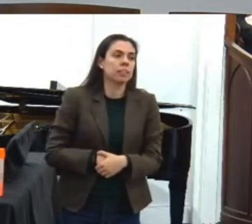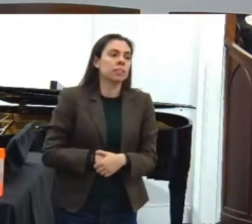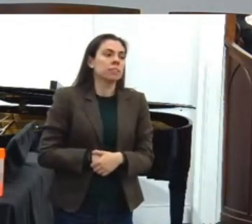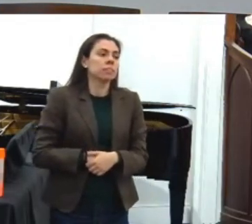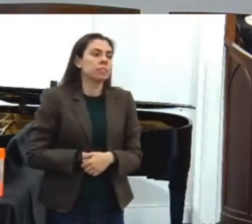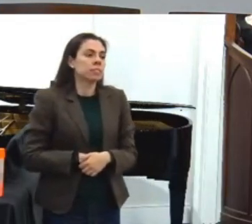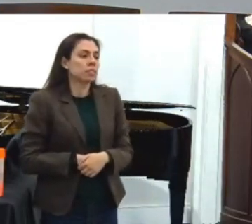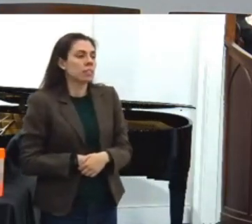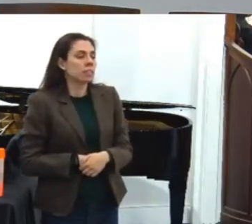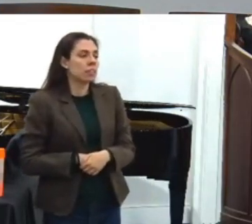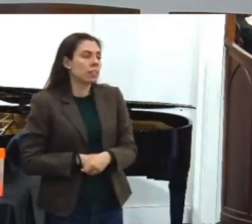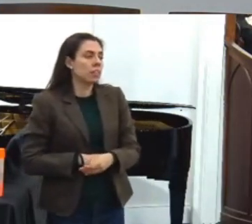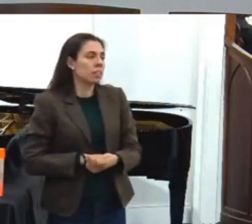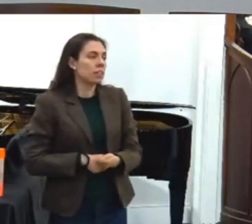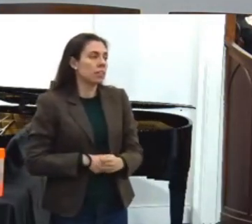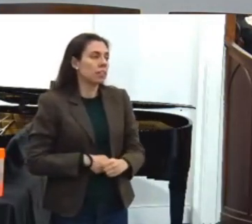Apocalipse.